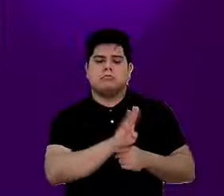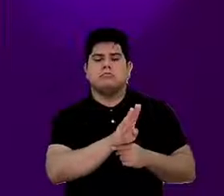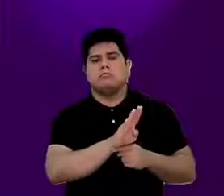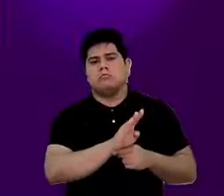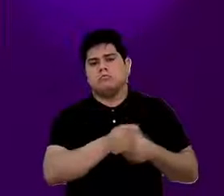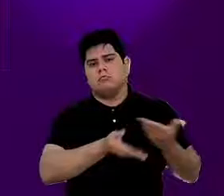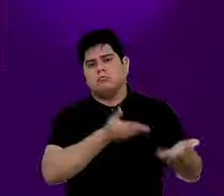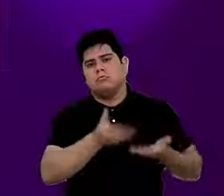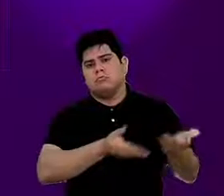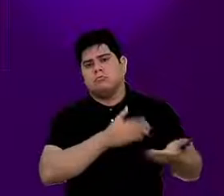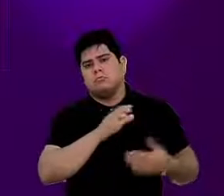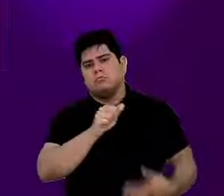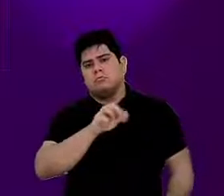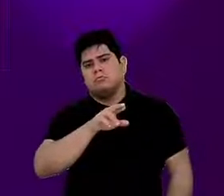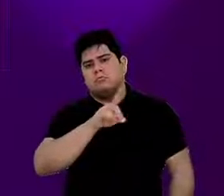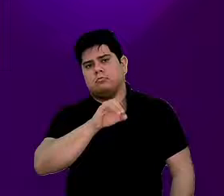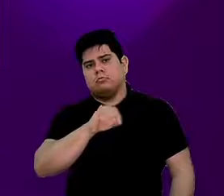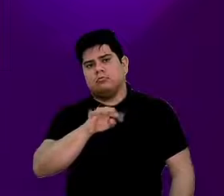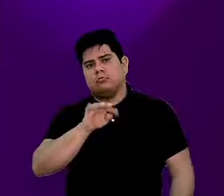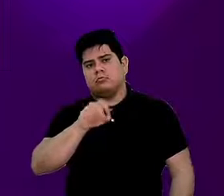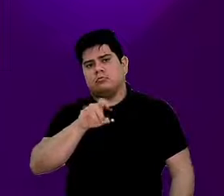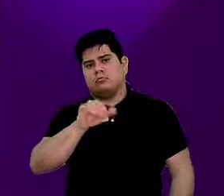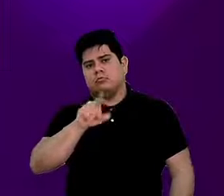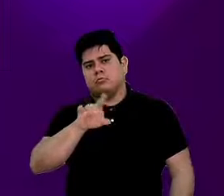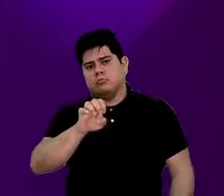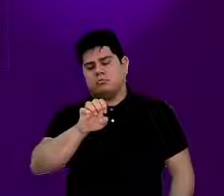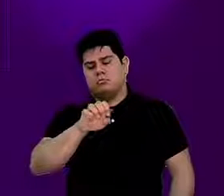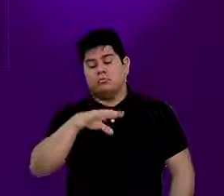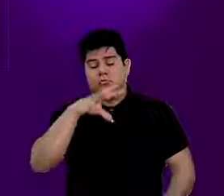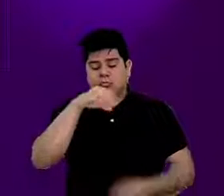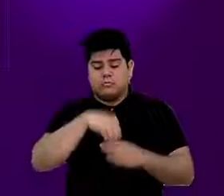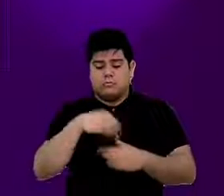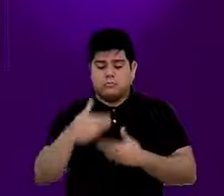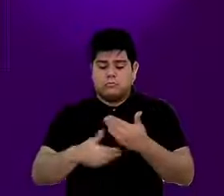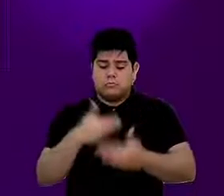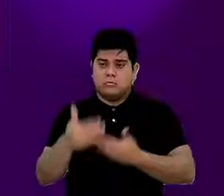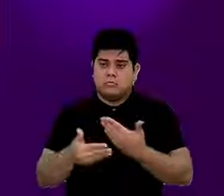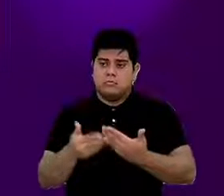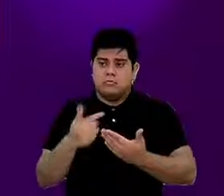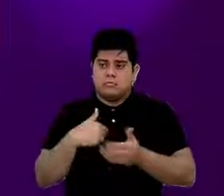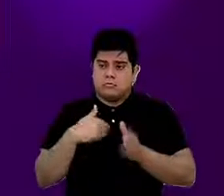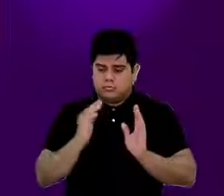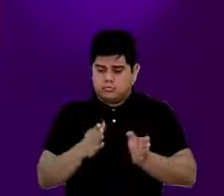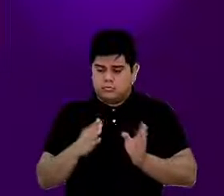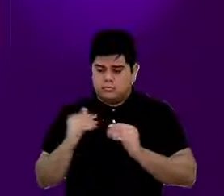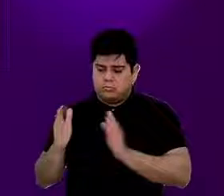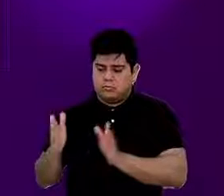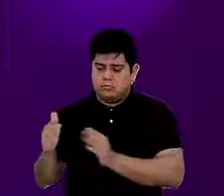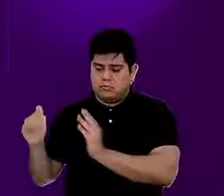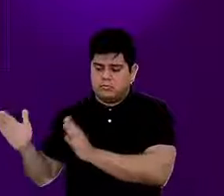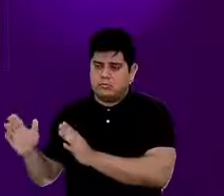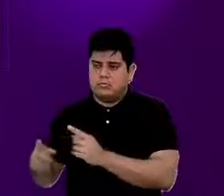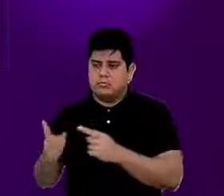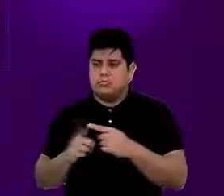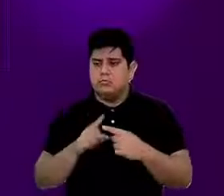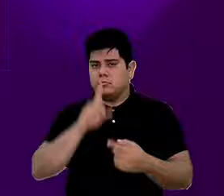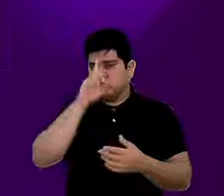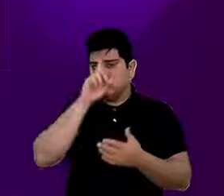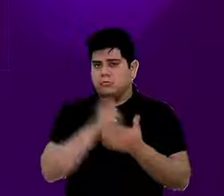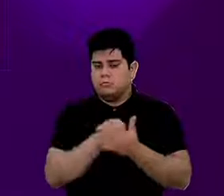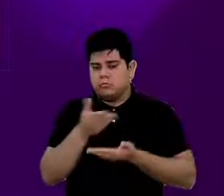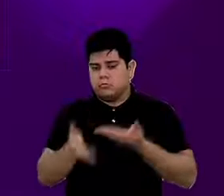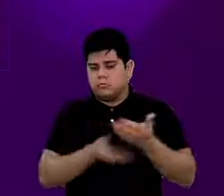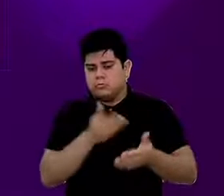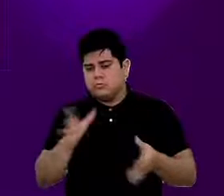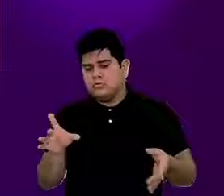manejo dessa cardiotoxicidade. Então, dentro desse processo, a gente caminha em etapas. Primeiro, definir nesse cuidado integral